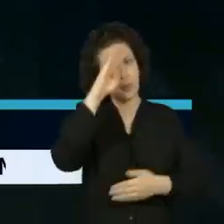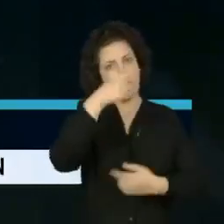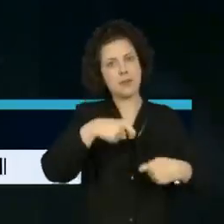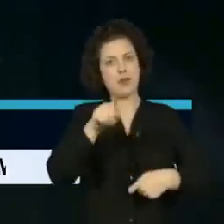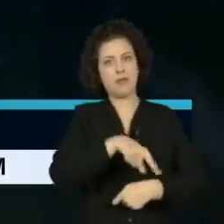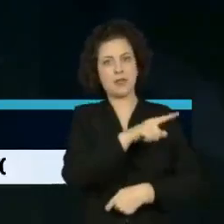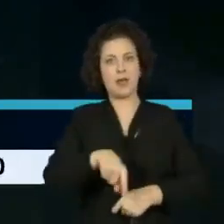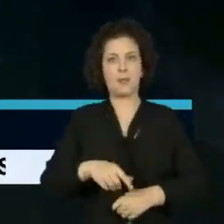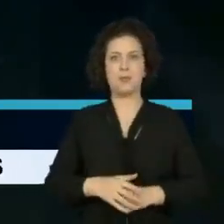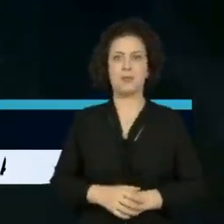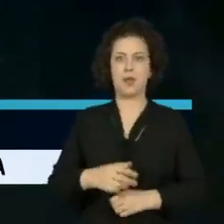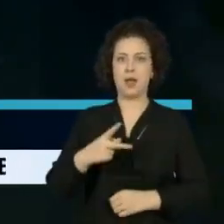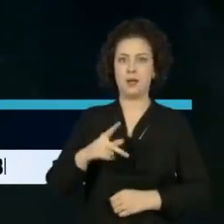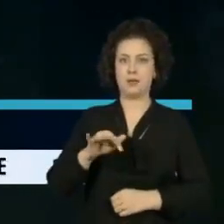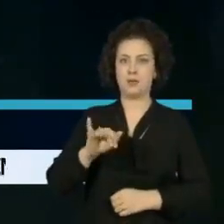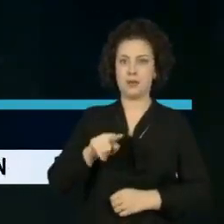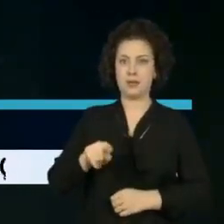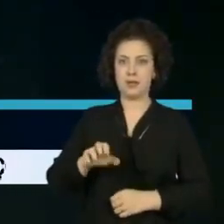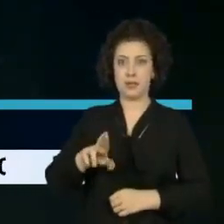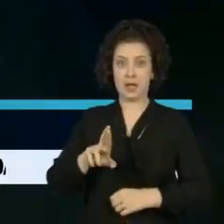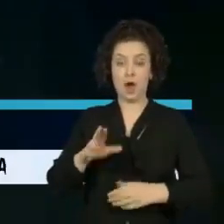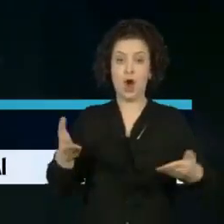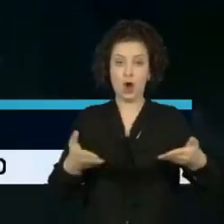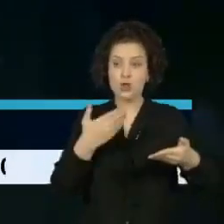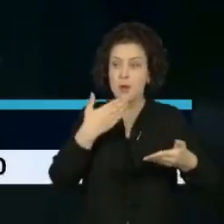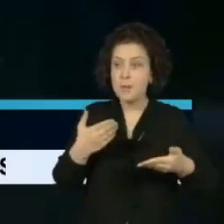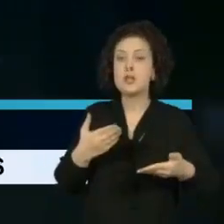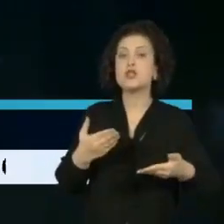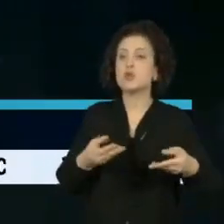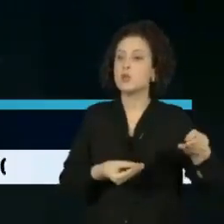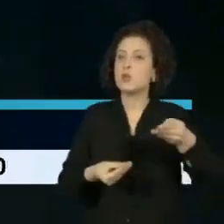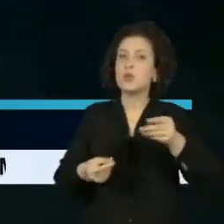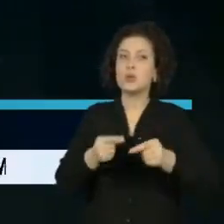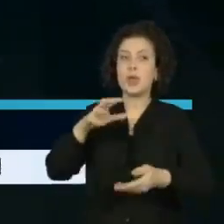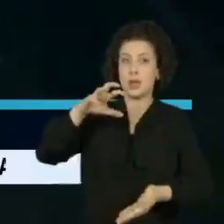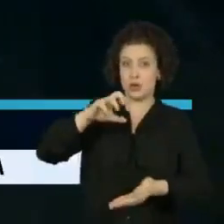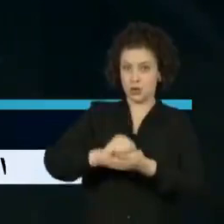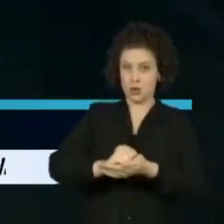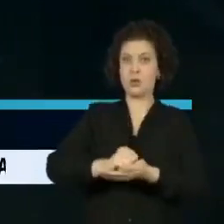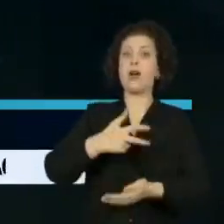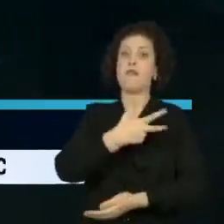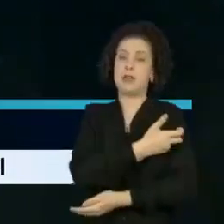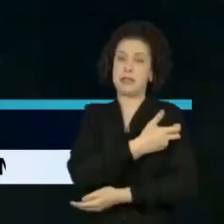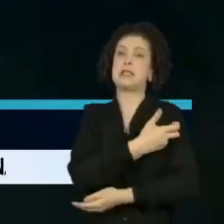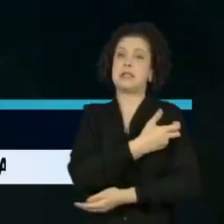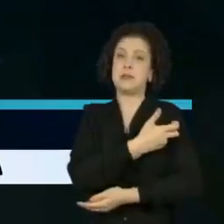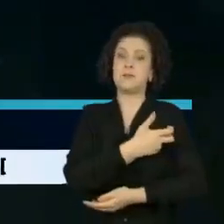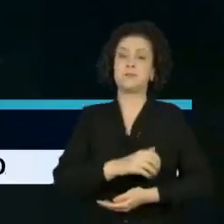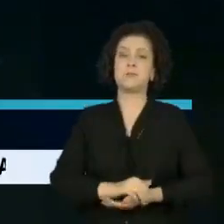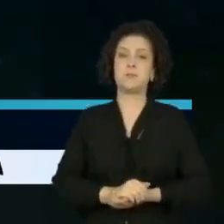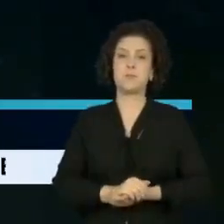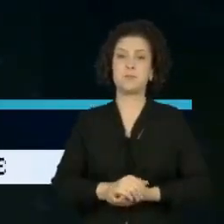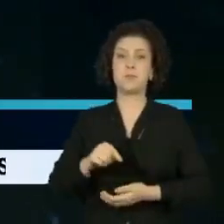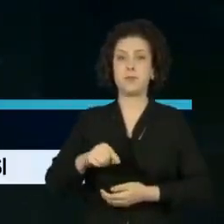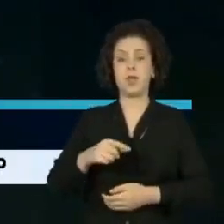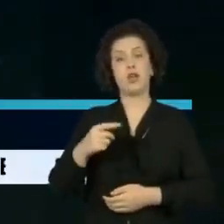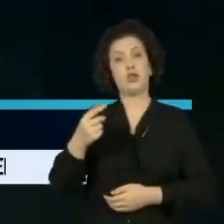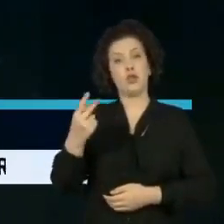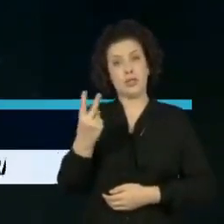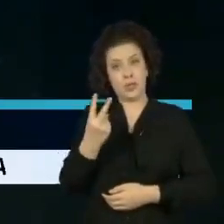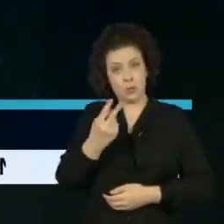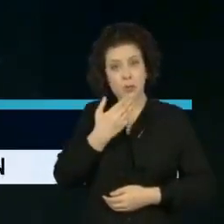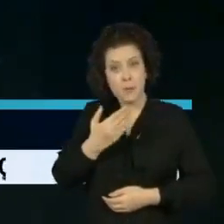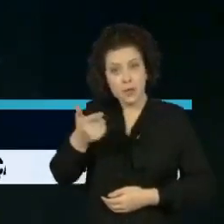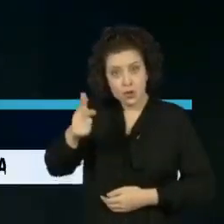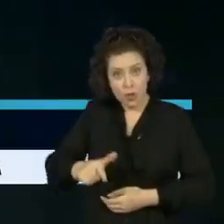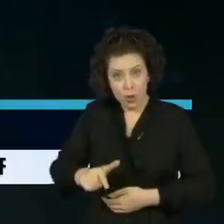o laboratório fazer solicitou hoje a Anvisa o registro definitivo de sal vacina contra o coronavírus Esse é o segundo